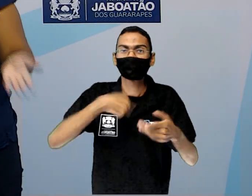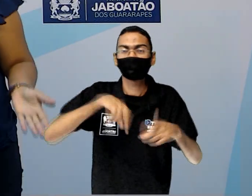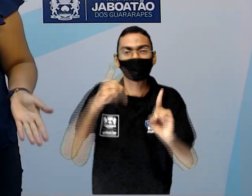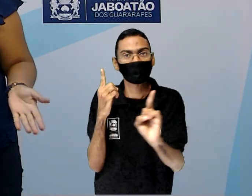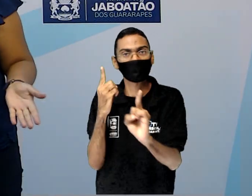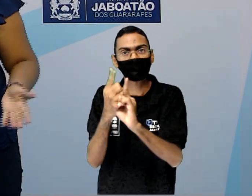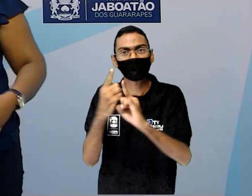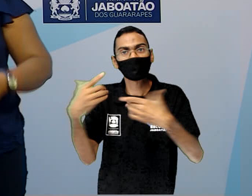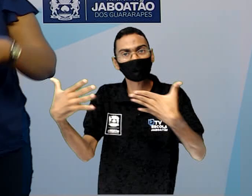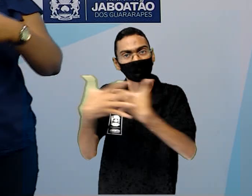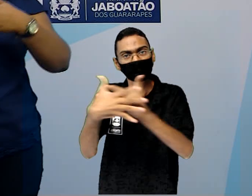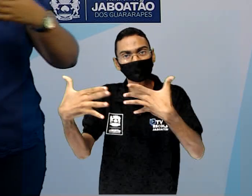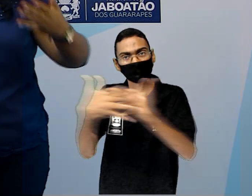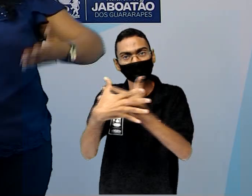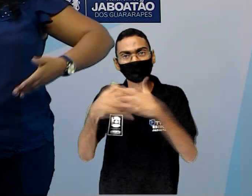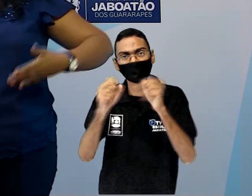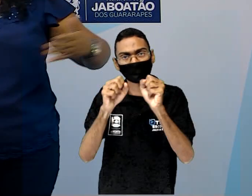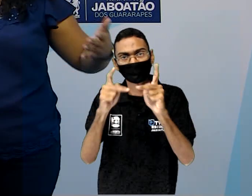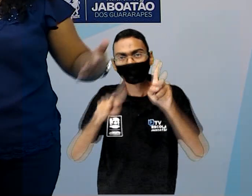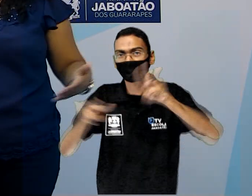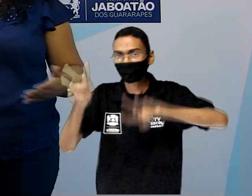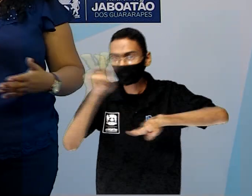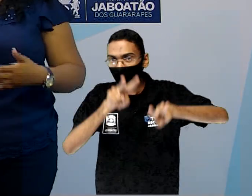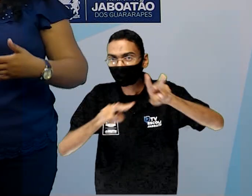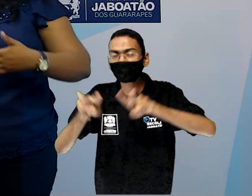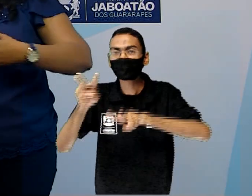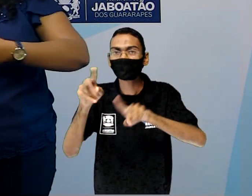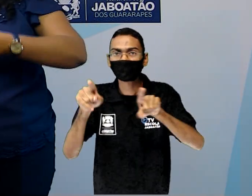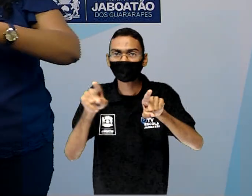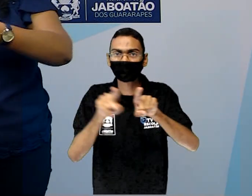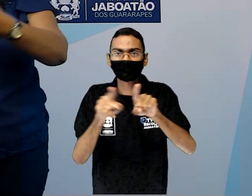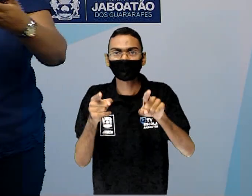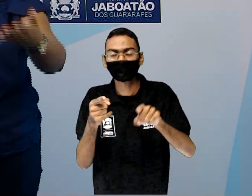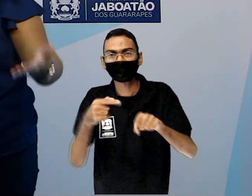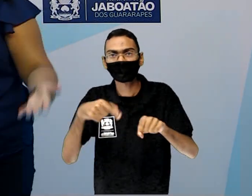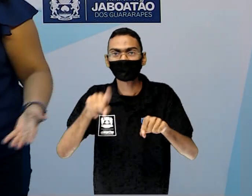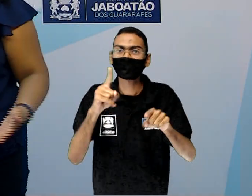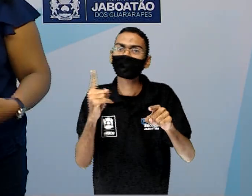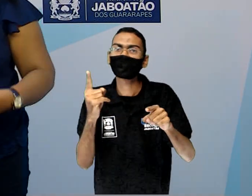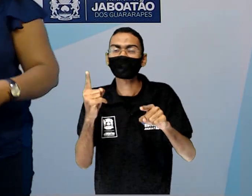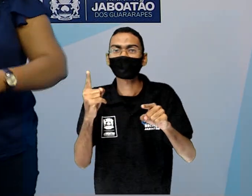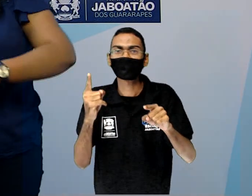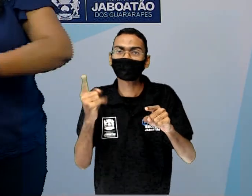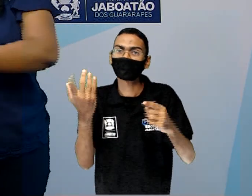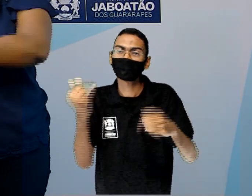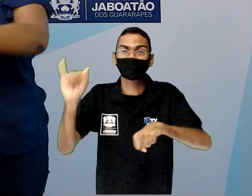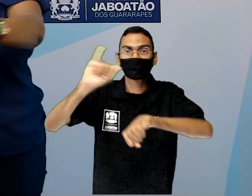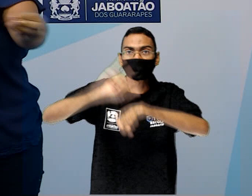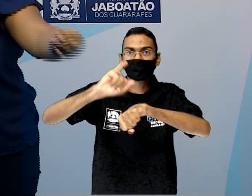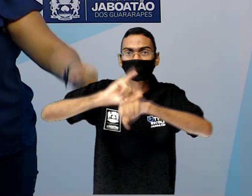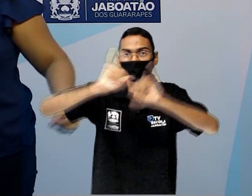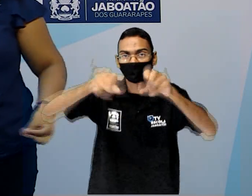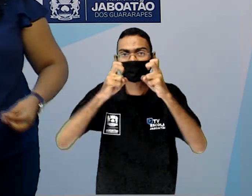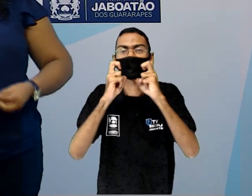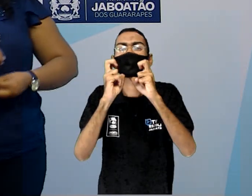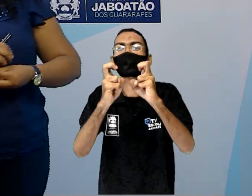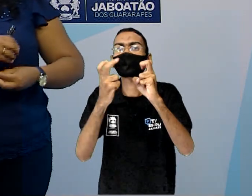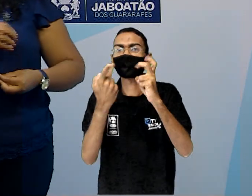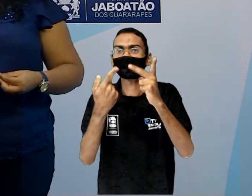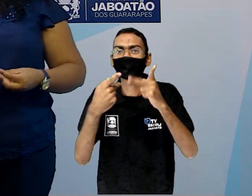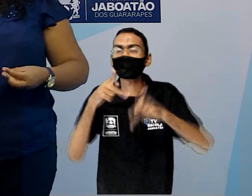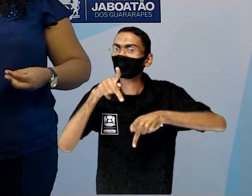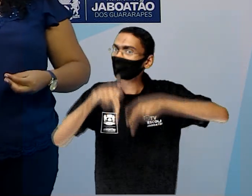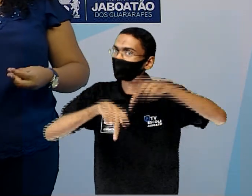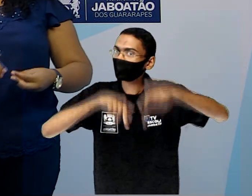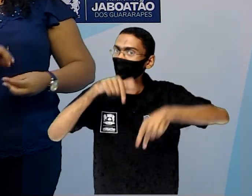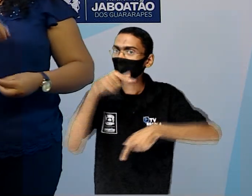encontra na cidade, o que a gente vê quando a gente está, por exemplo, você vai no centro de Jaboatão e você passa por um ambulante, você